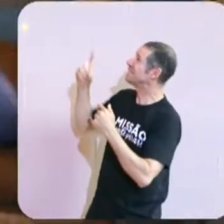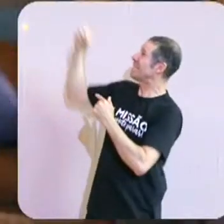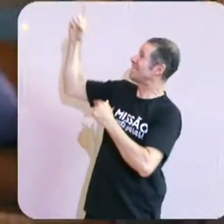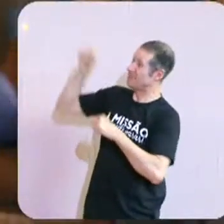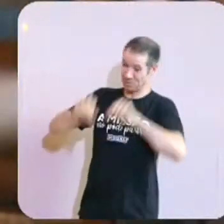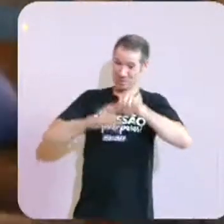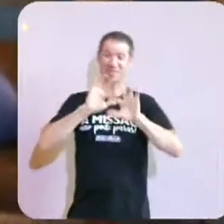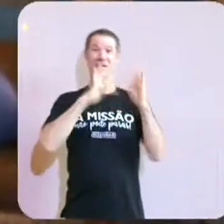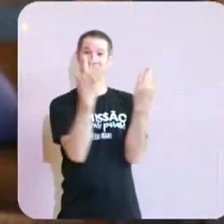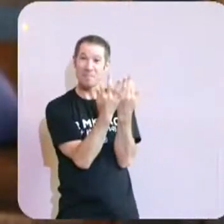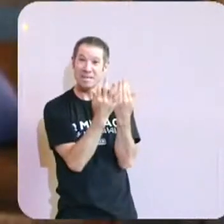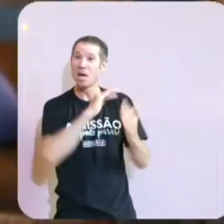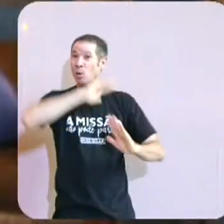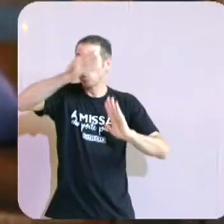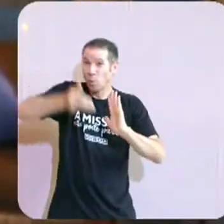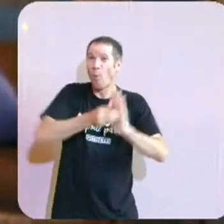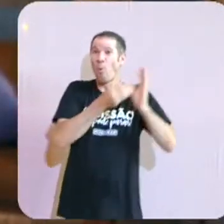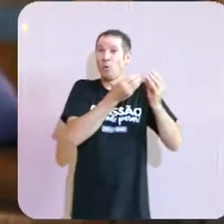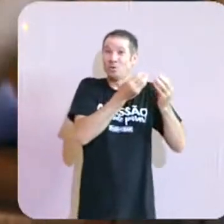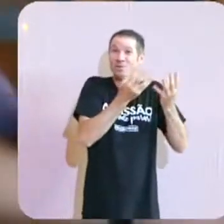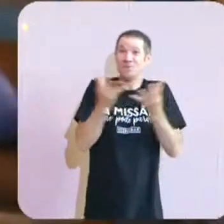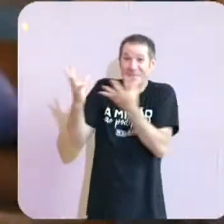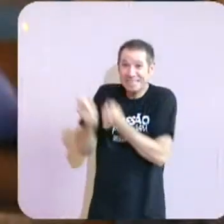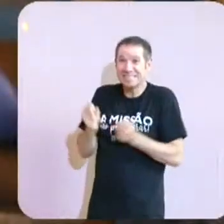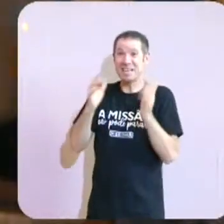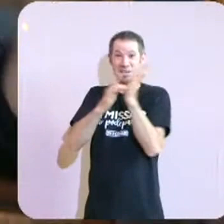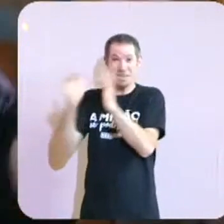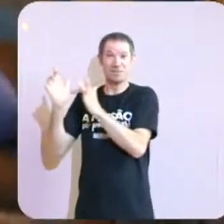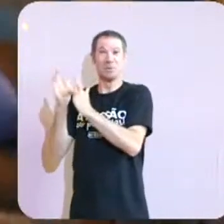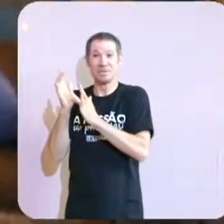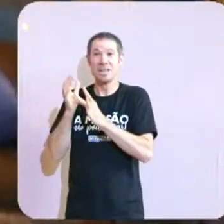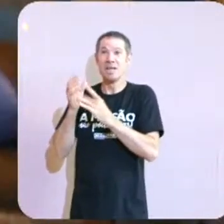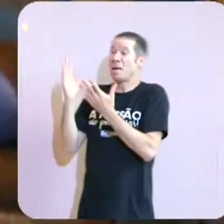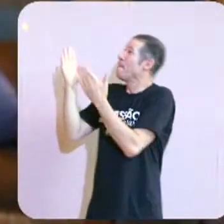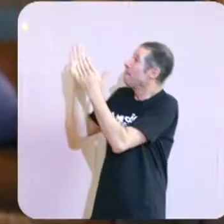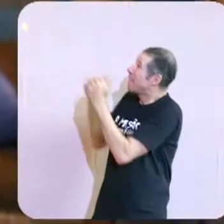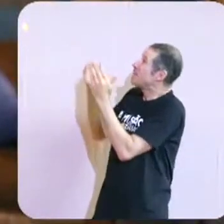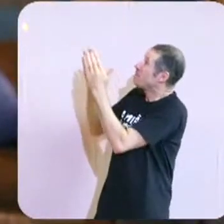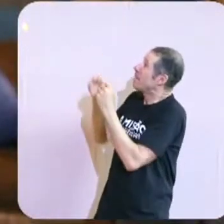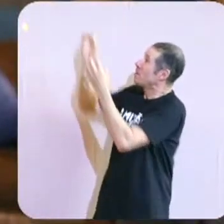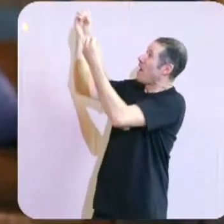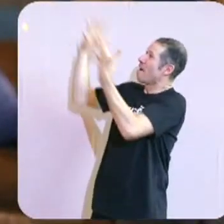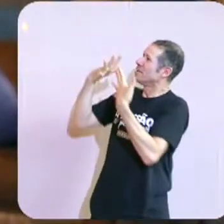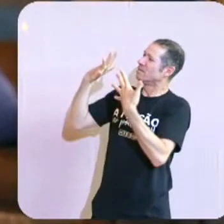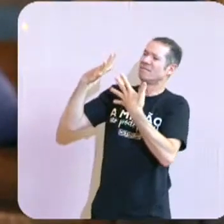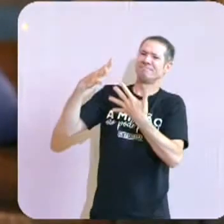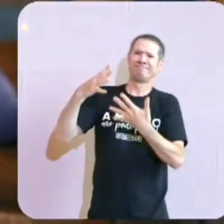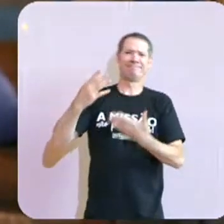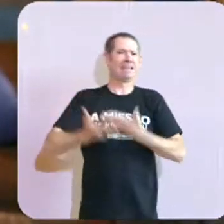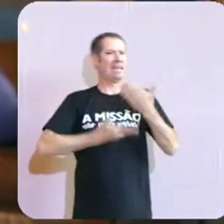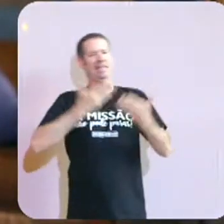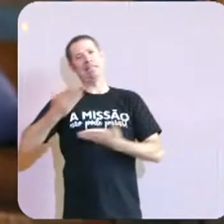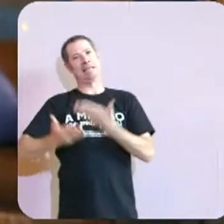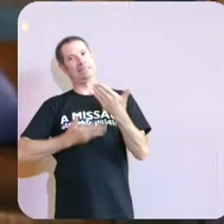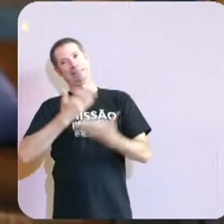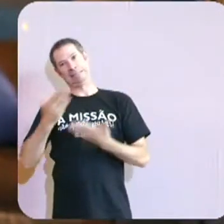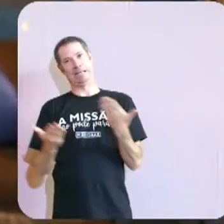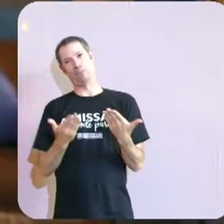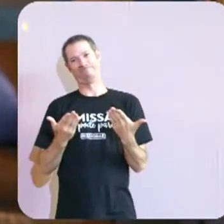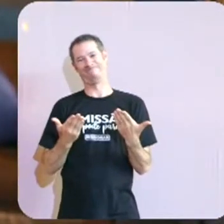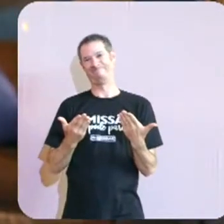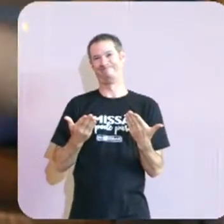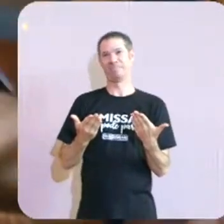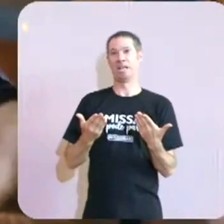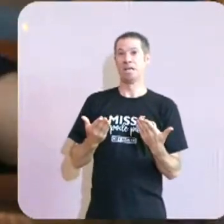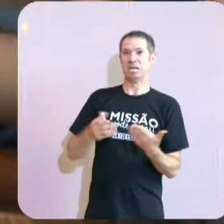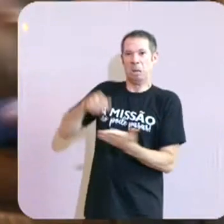da família e todos da família vão se converter, peça por provisão e Deus vai sempre prover. E aí parece que a relação já não é do ponto